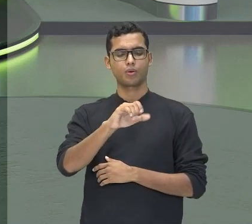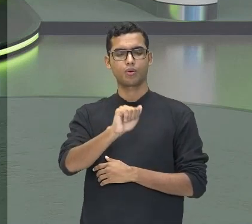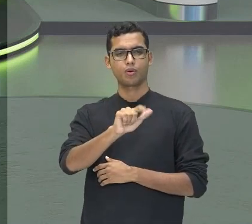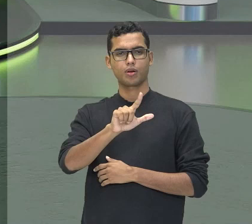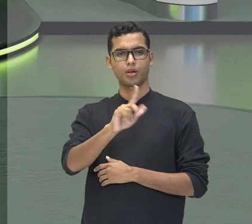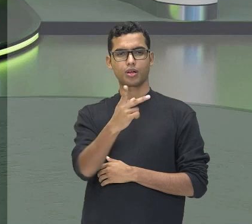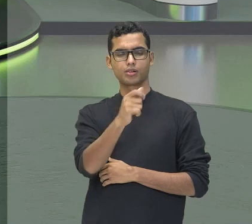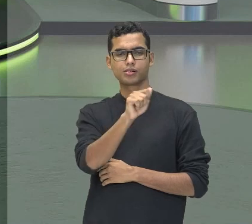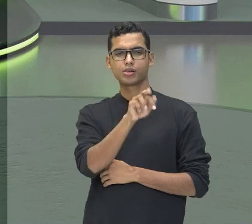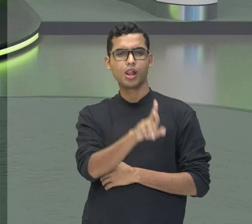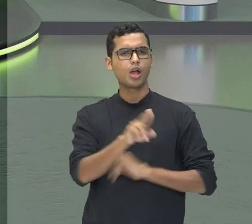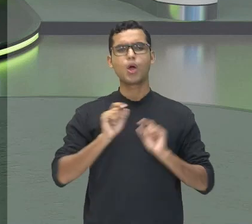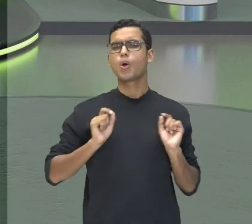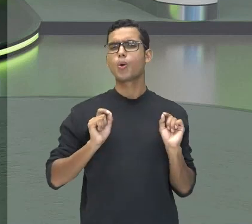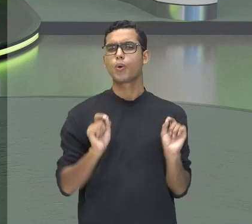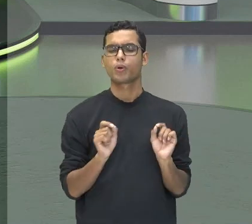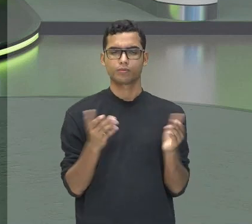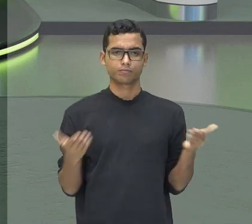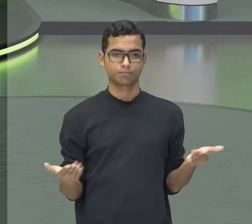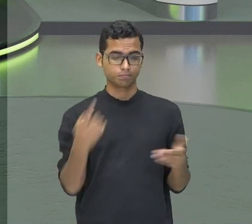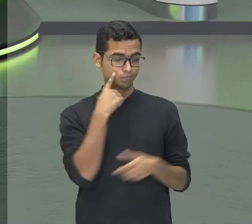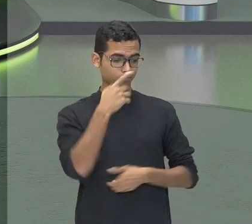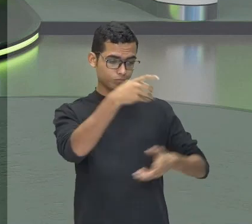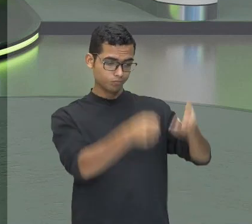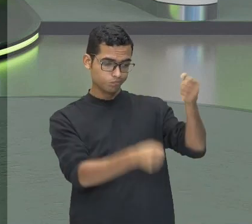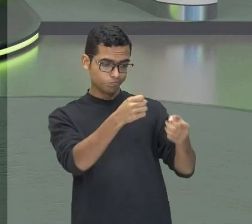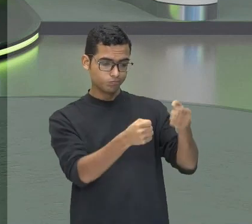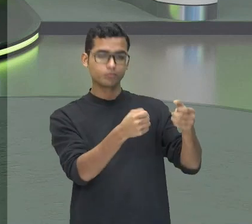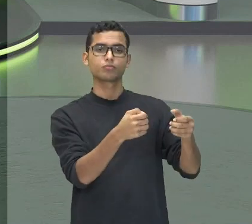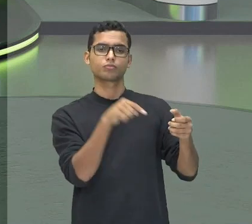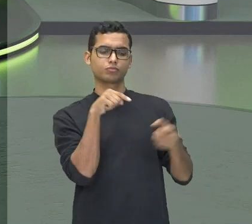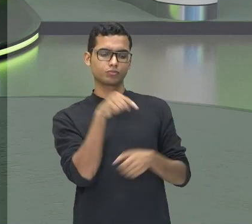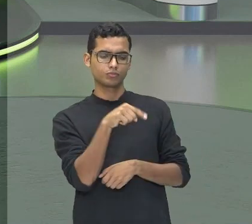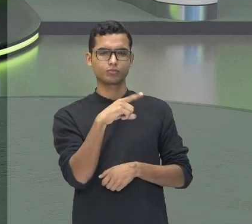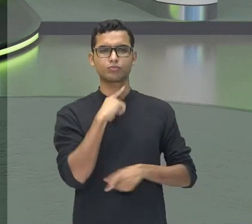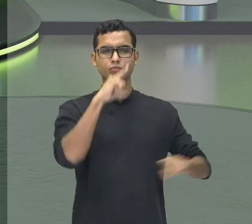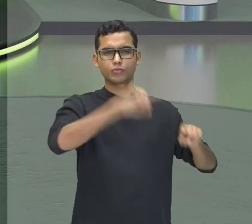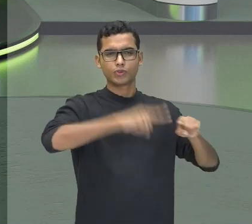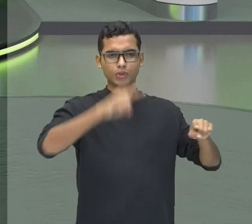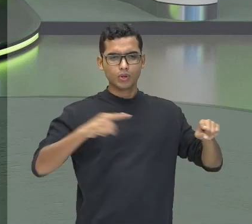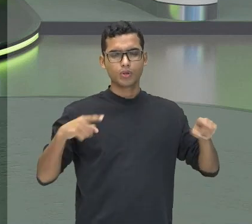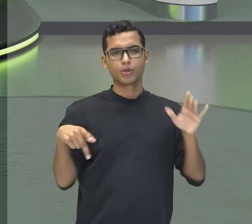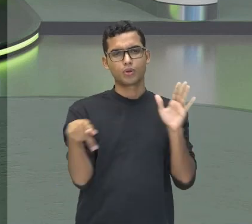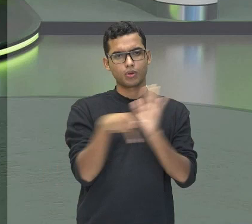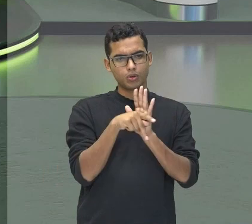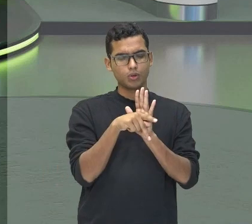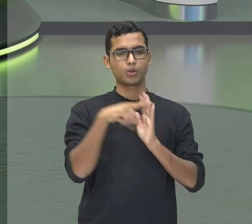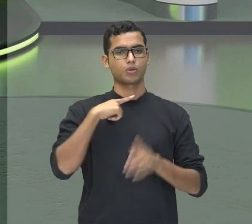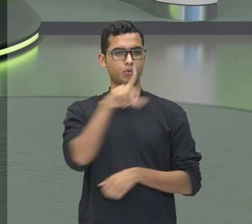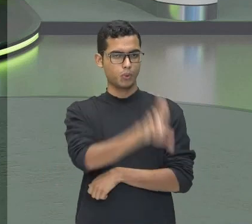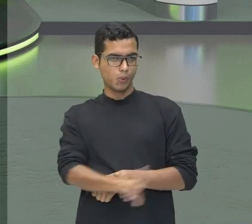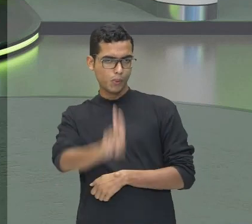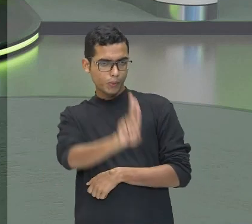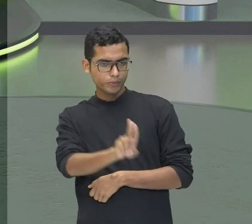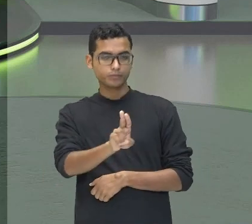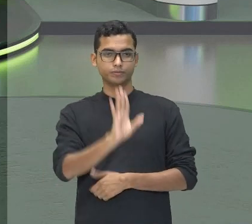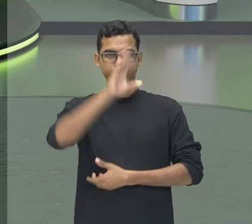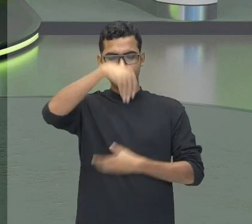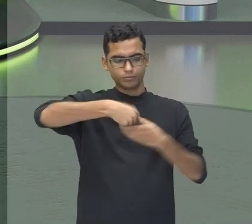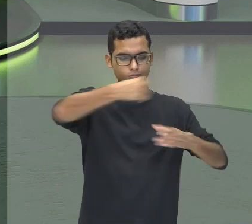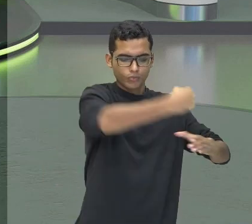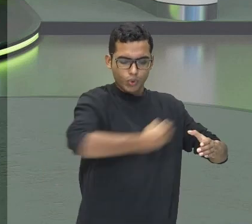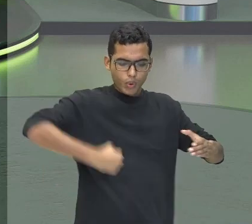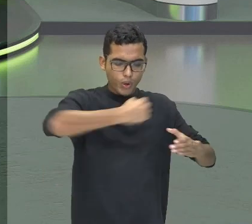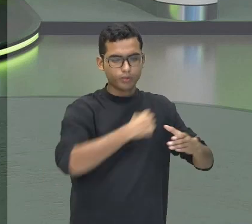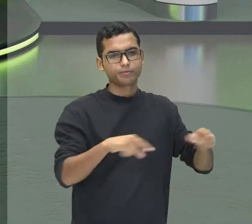coalhado, ele tem uma variedade enorme de uso na culinária